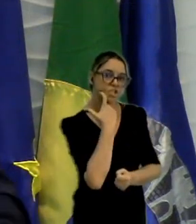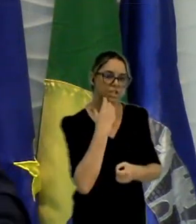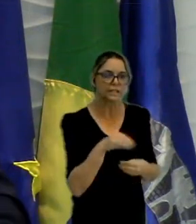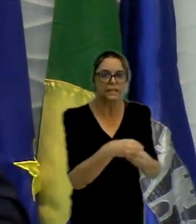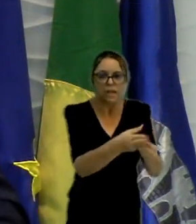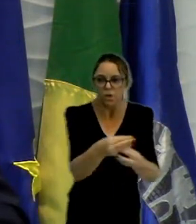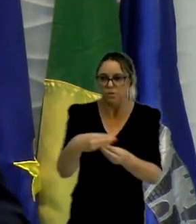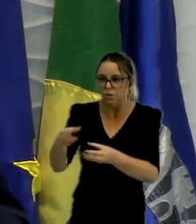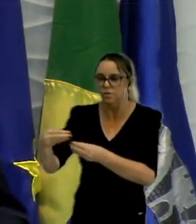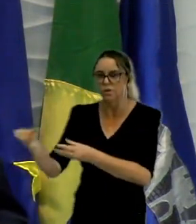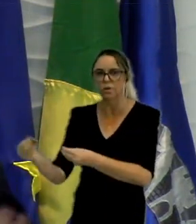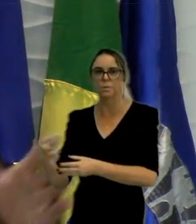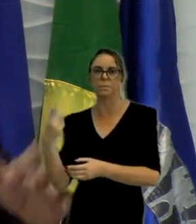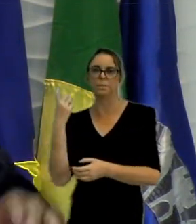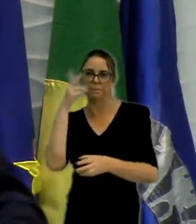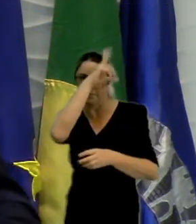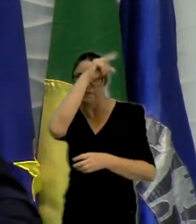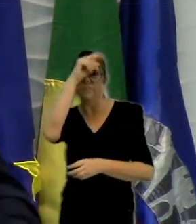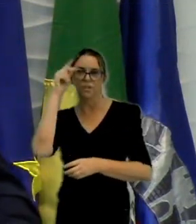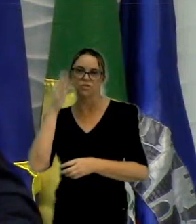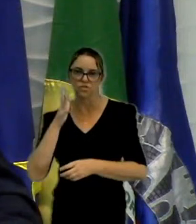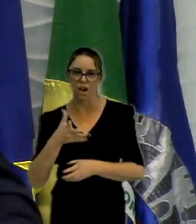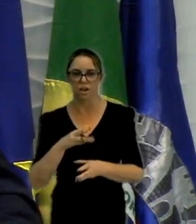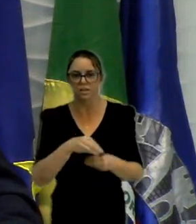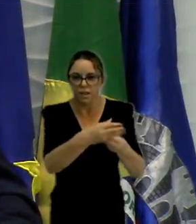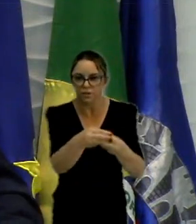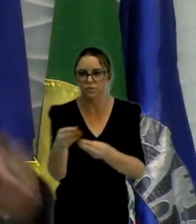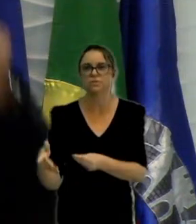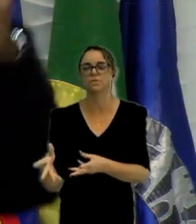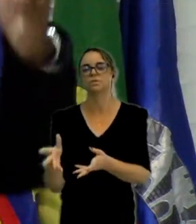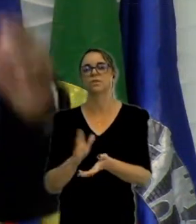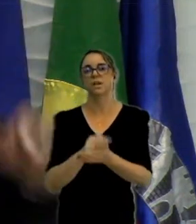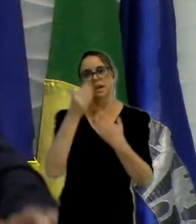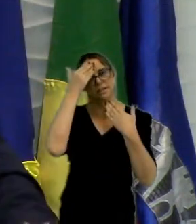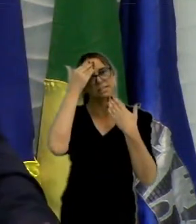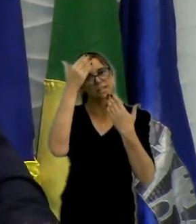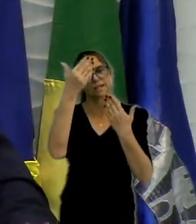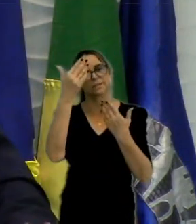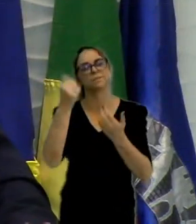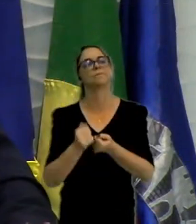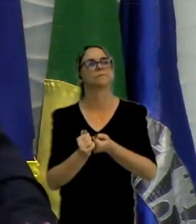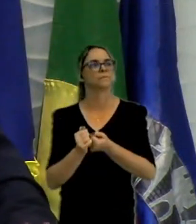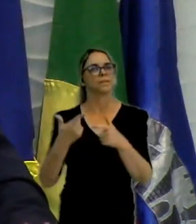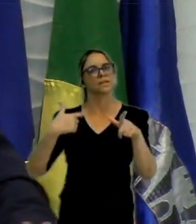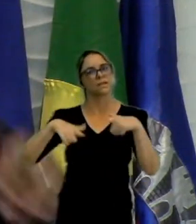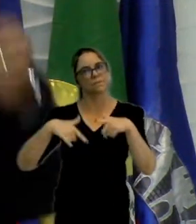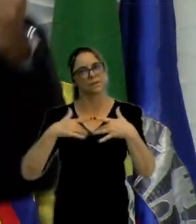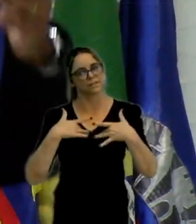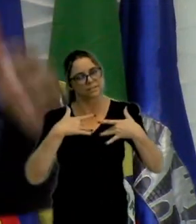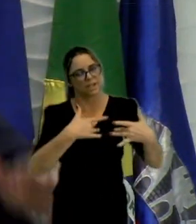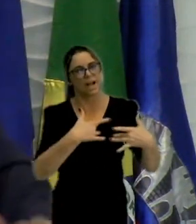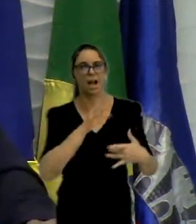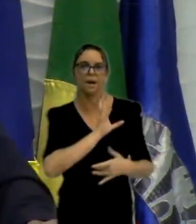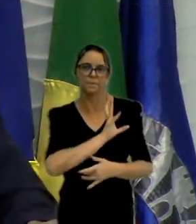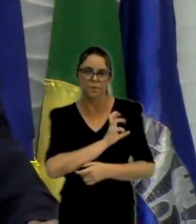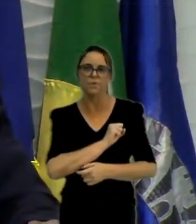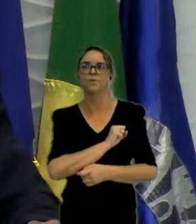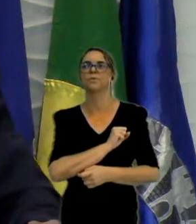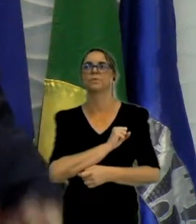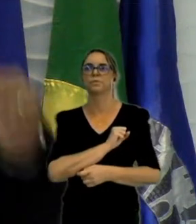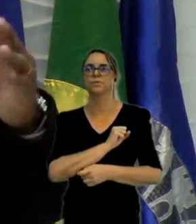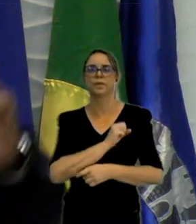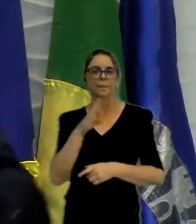prefeito entregou o peixe, então também agradecer a eles, né, trabalhando lá com amor, né? A gente vendo a entrega dos